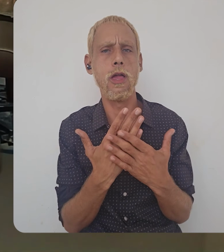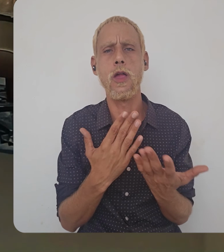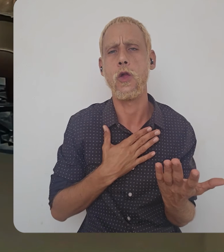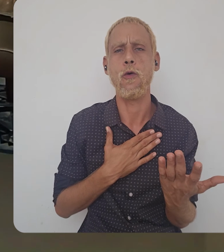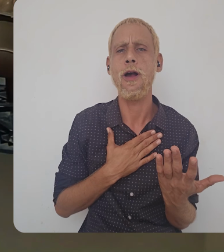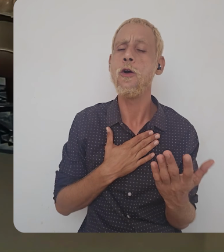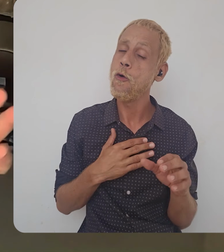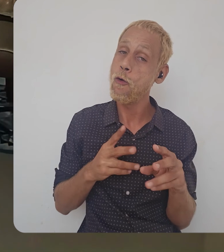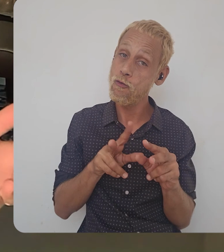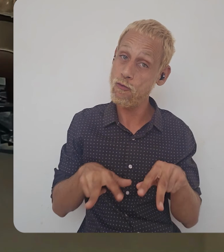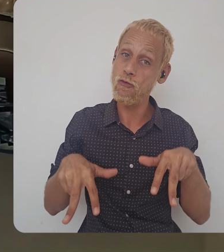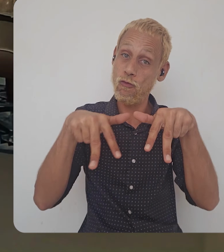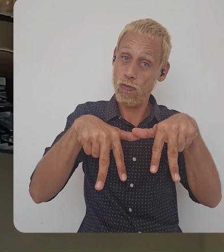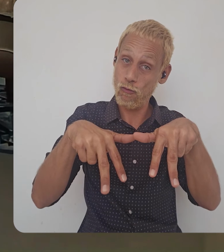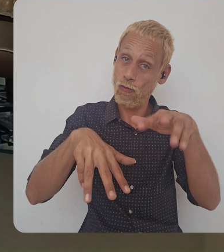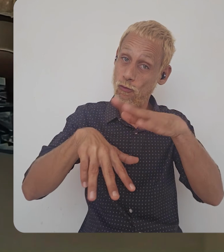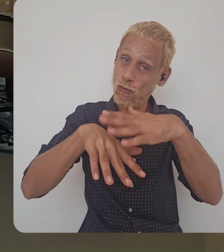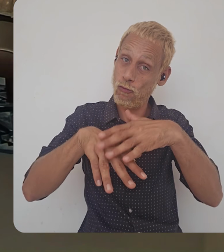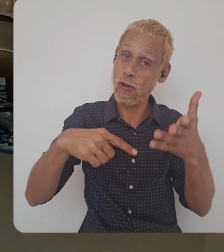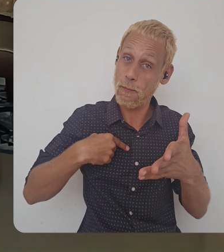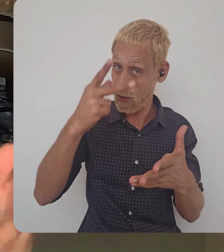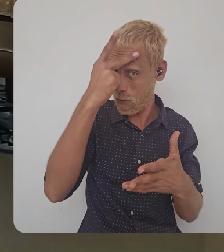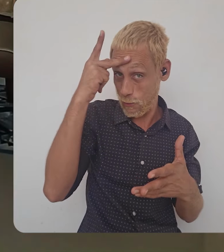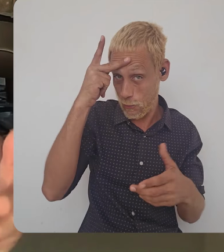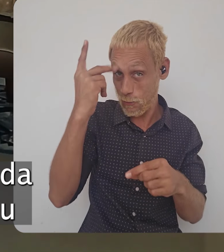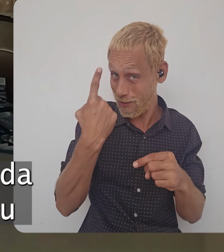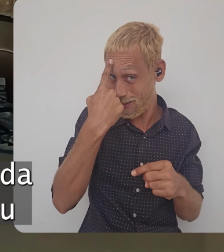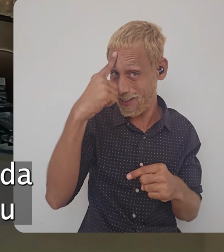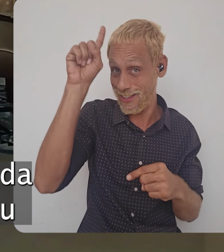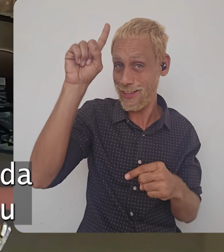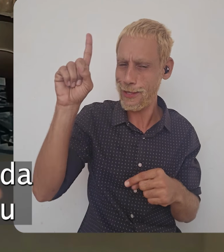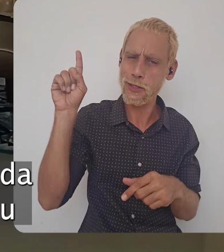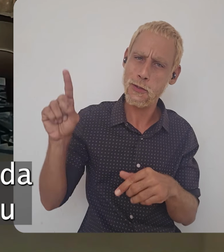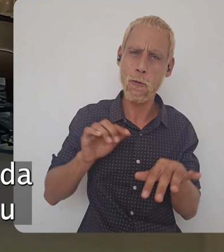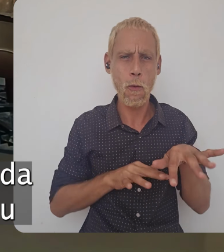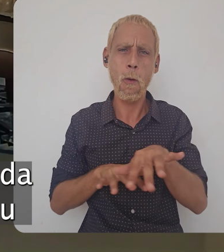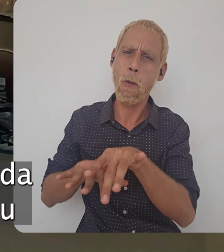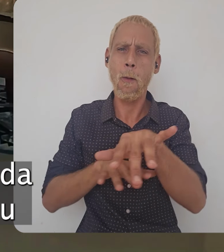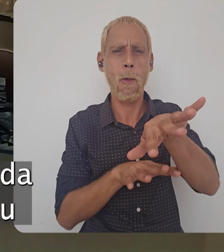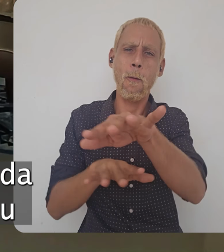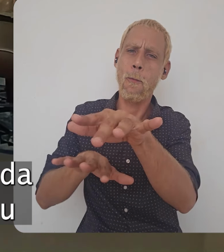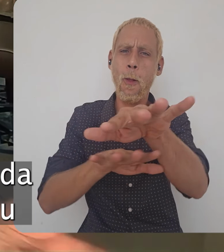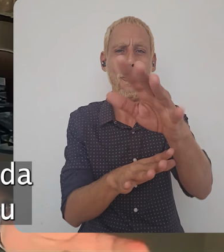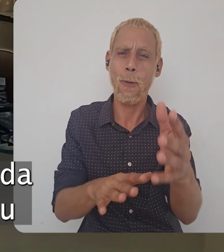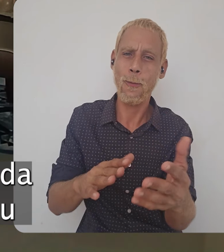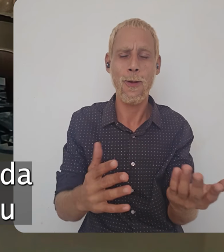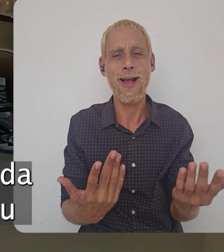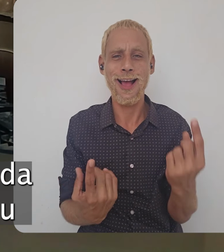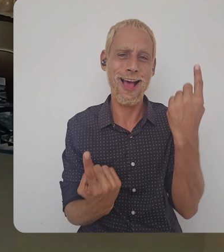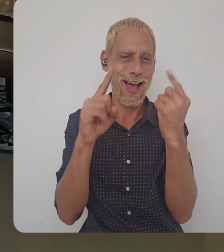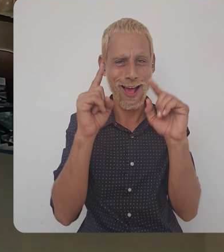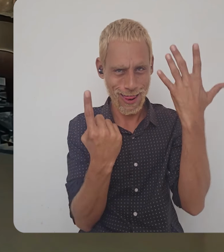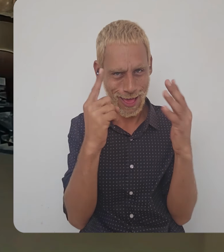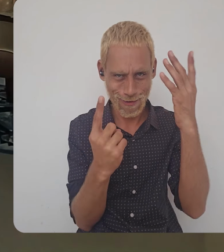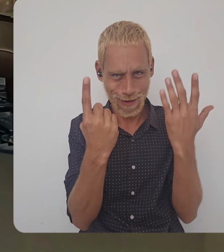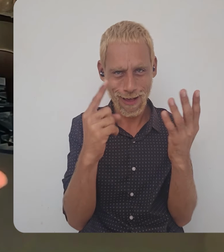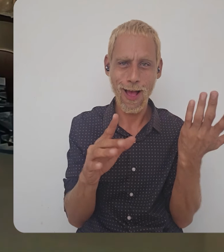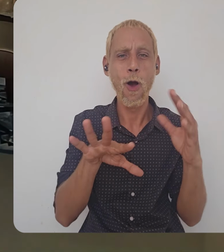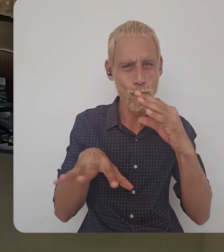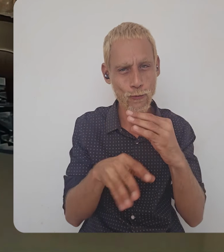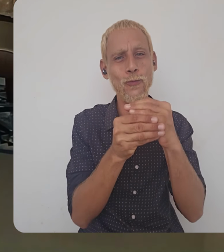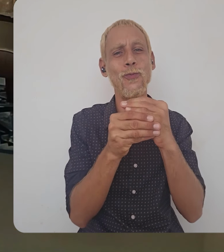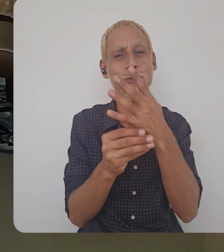eu estava, a matéria não foi minha, mas eu estava ao lado do nascimento da ideia da perna cabeluda, que virou bloco de carnaval, que virou